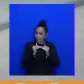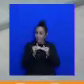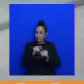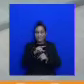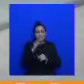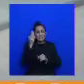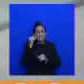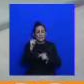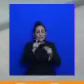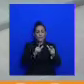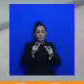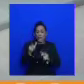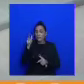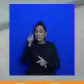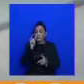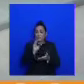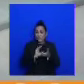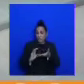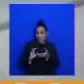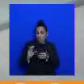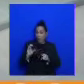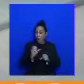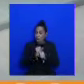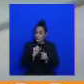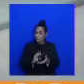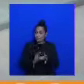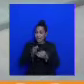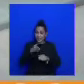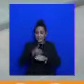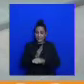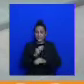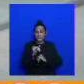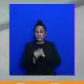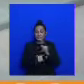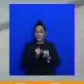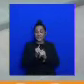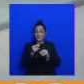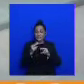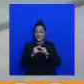Você poderá saber de onde são as apostas vencedoras ou se o prêmio está acumulado acessando a página